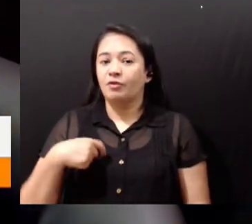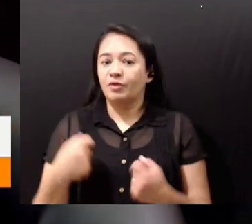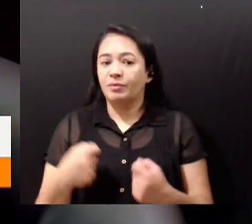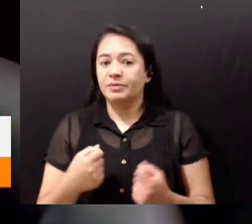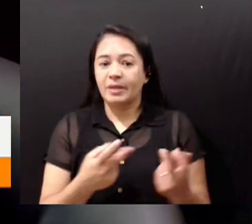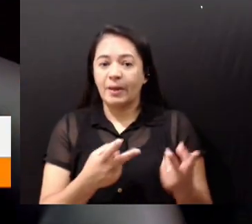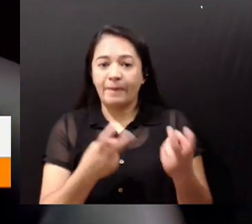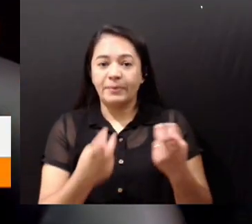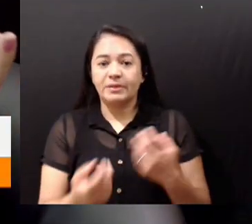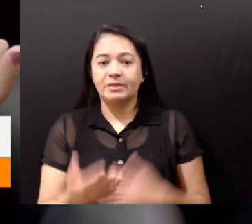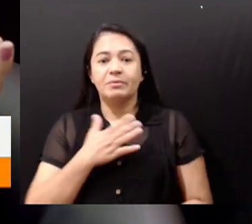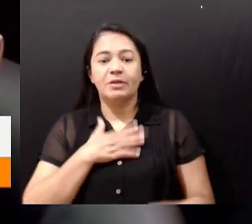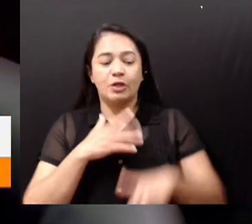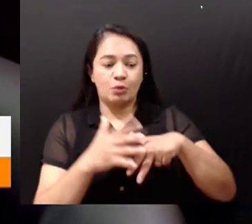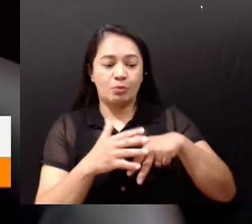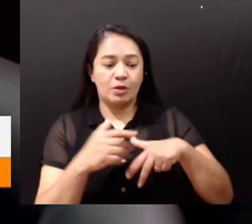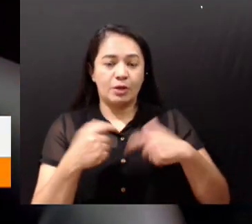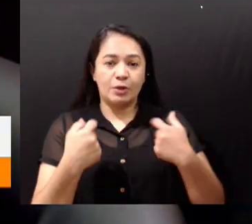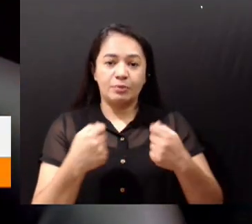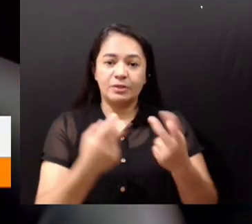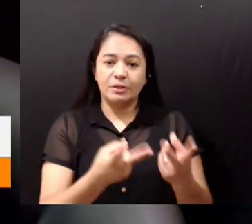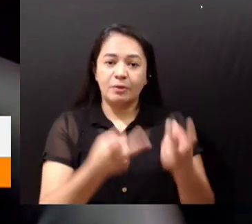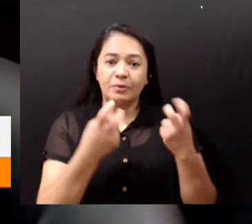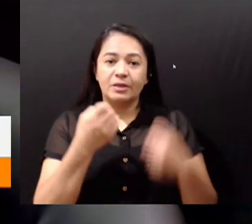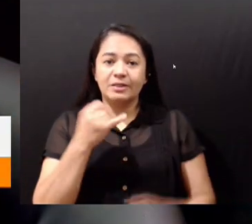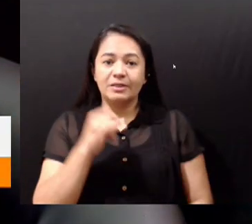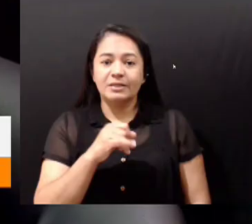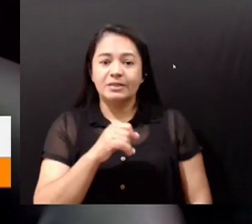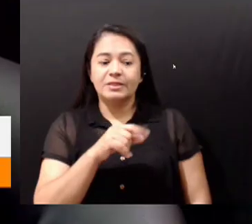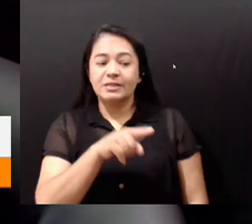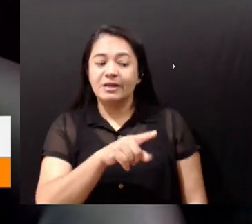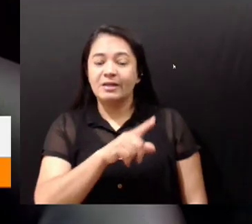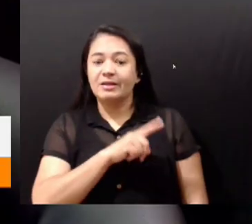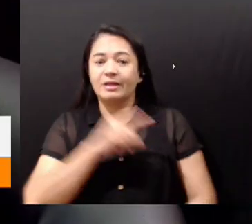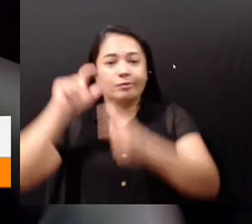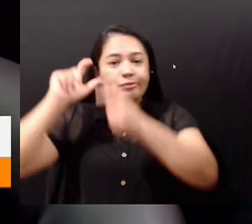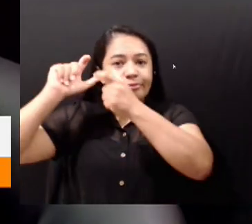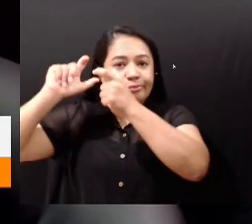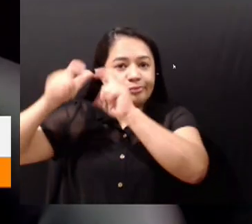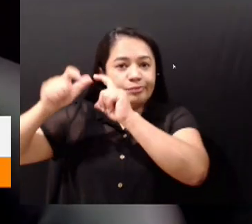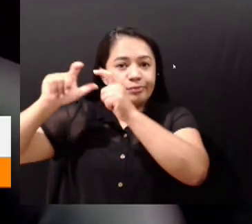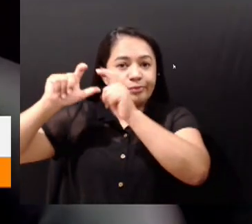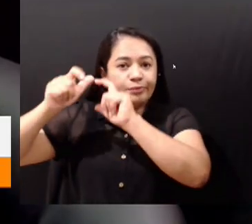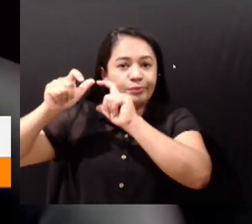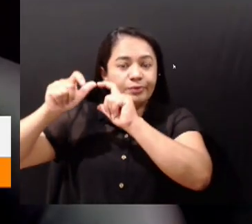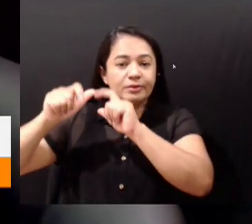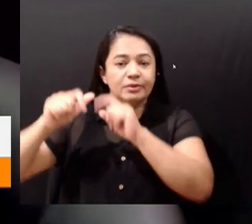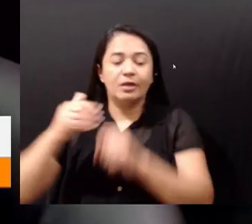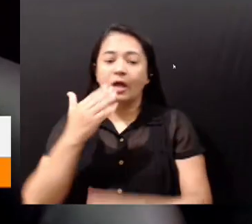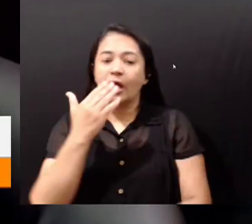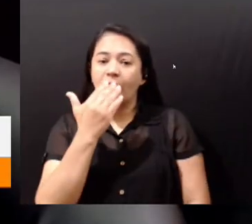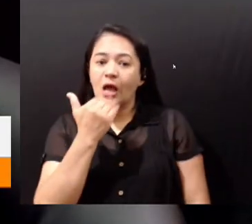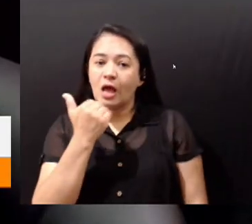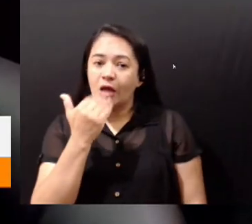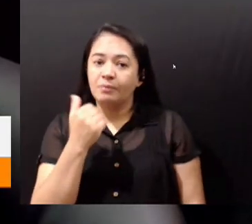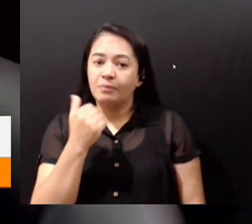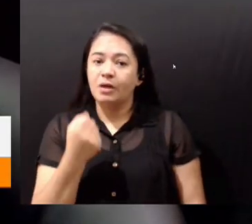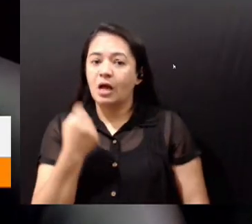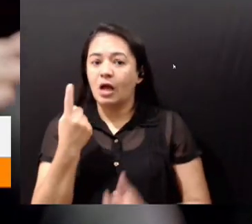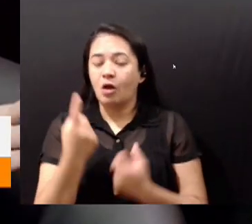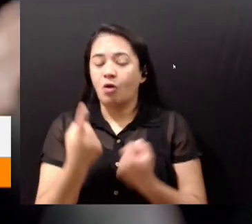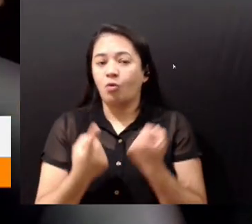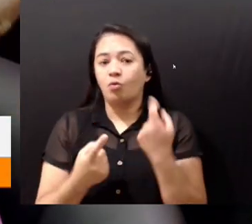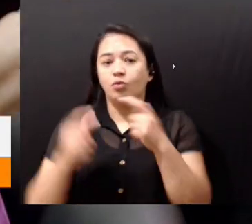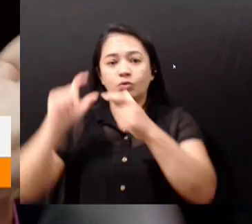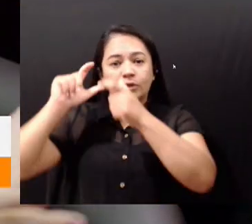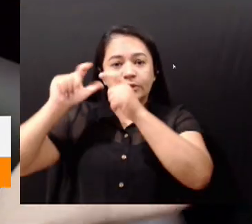paciente, né, na consulta, se ele vai ter algum transtorno, entendeu? Alimentar, algum transtorno psicológico, porque aí